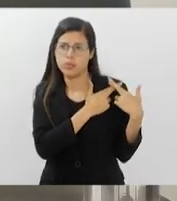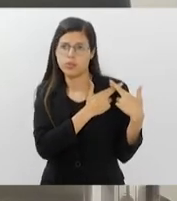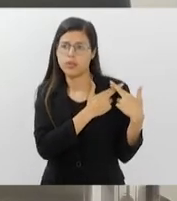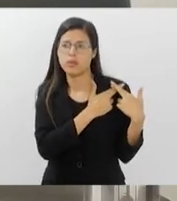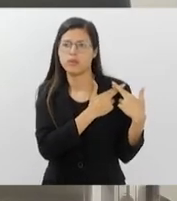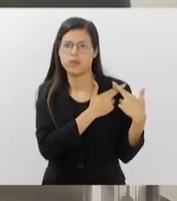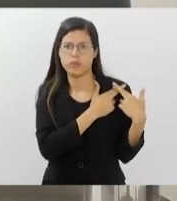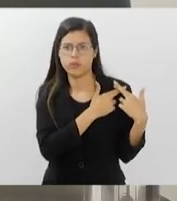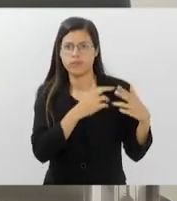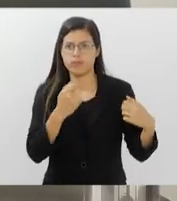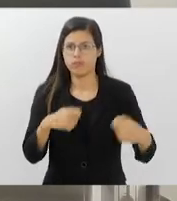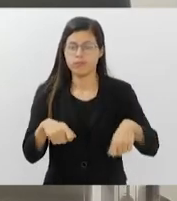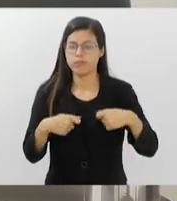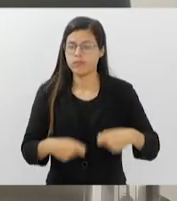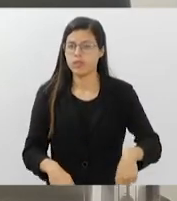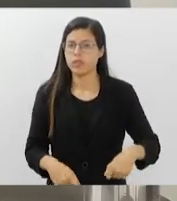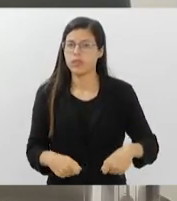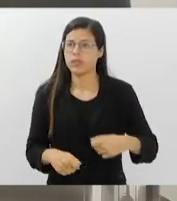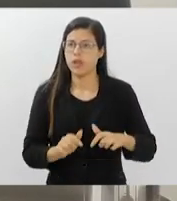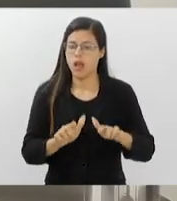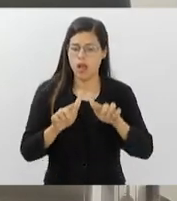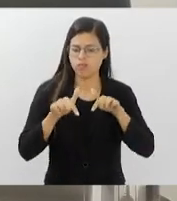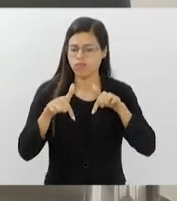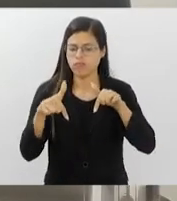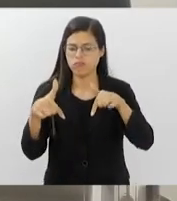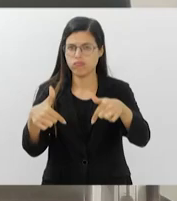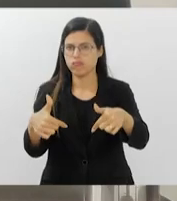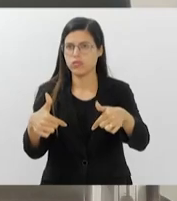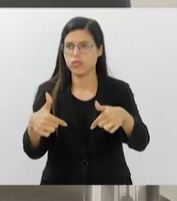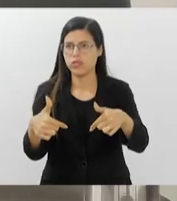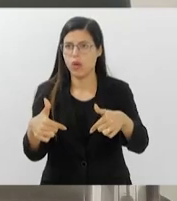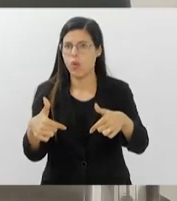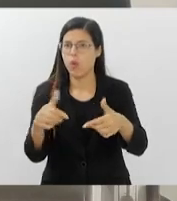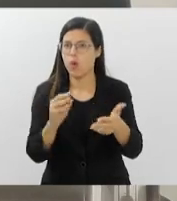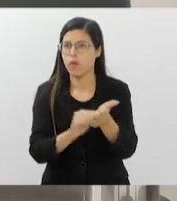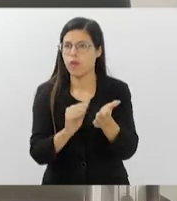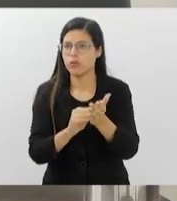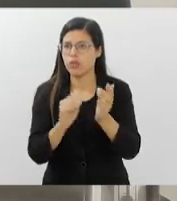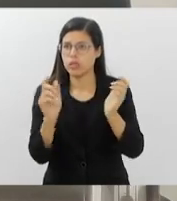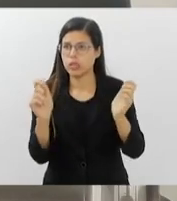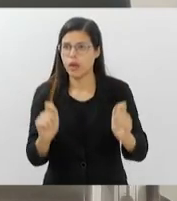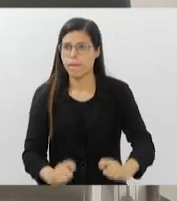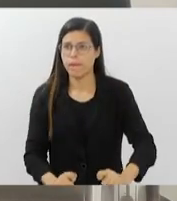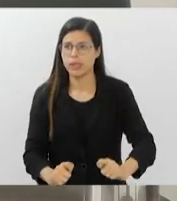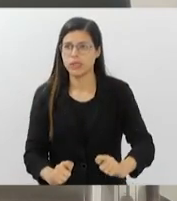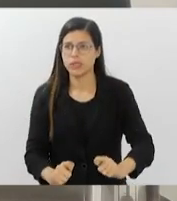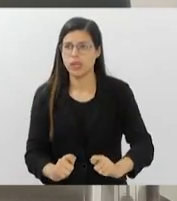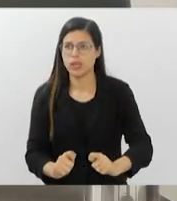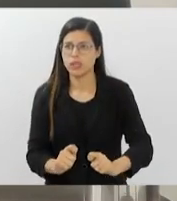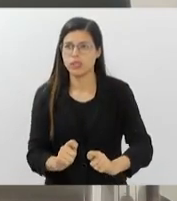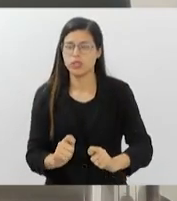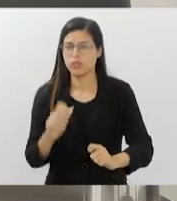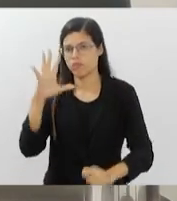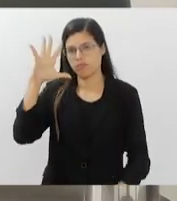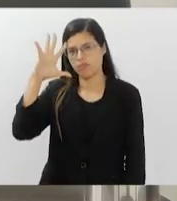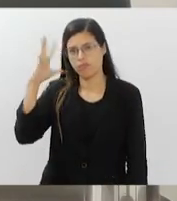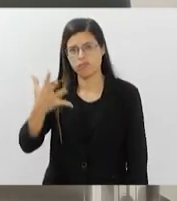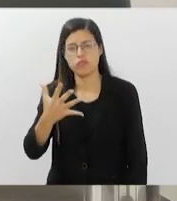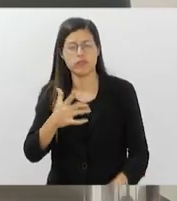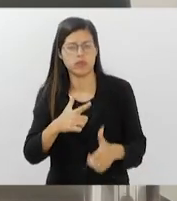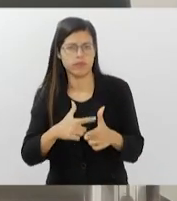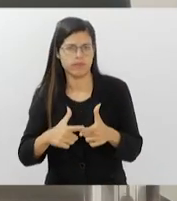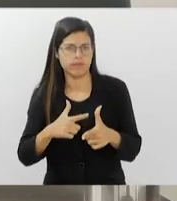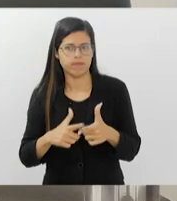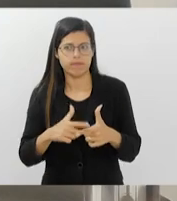Então tem que pagar com as suas a com a sua incapacidade de conduzir essa situação isso é um